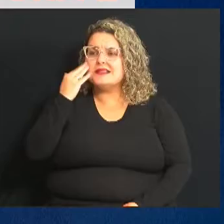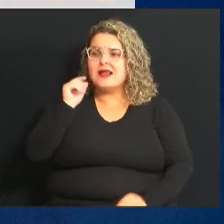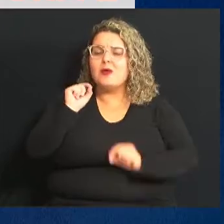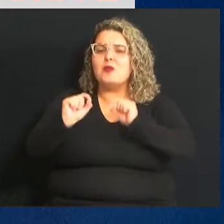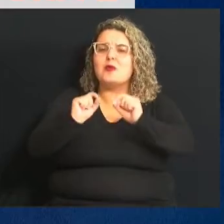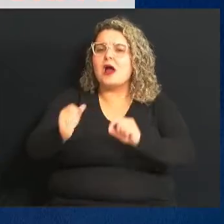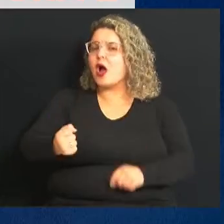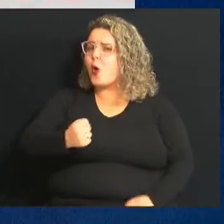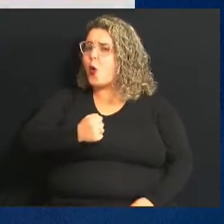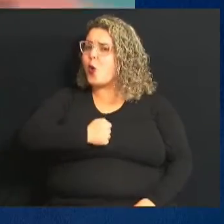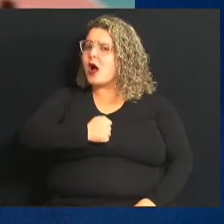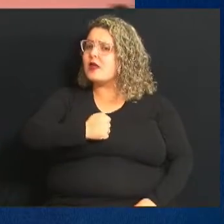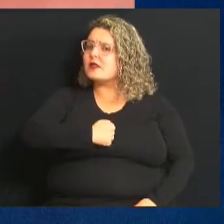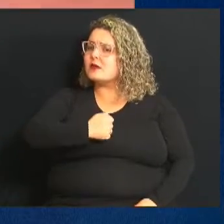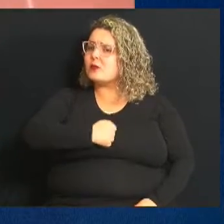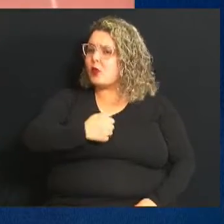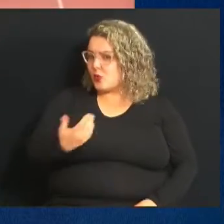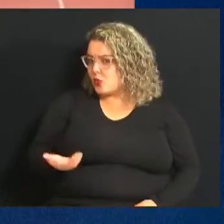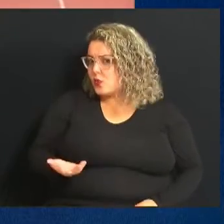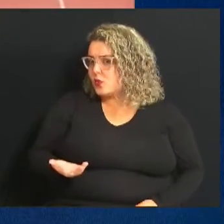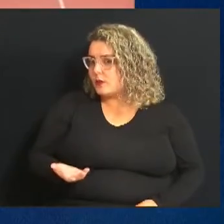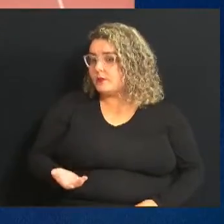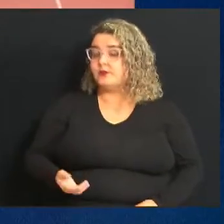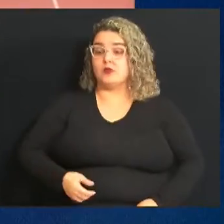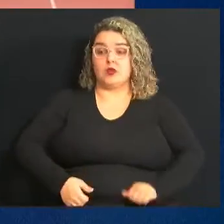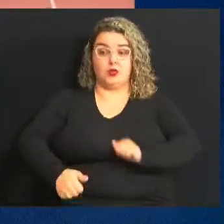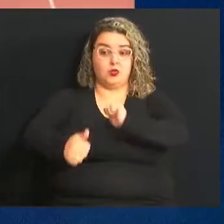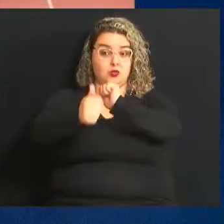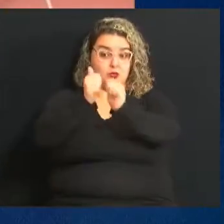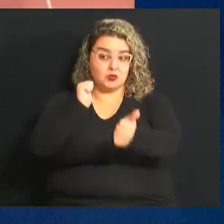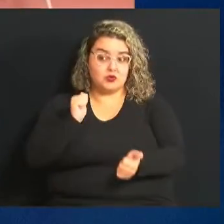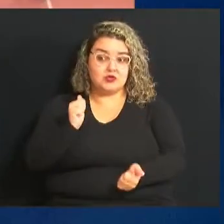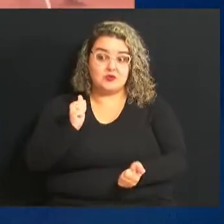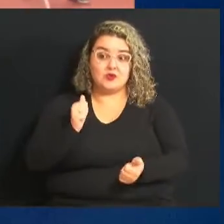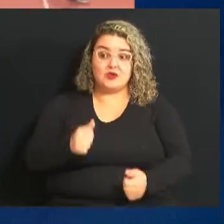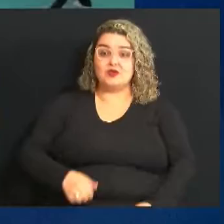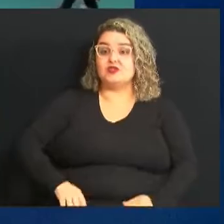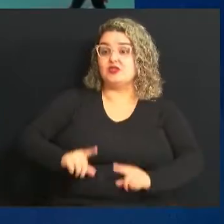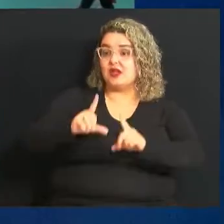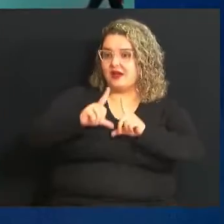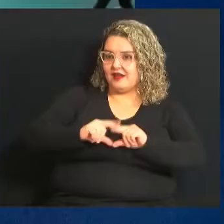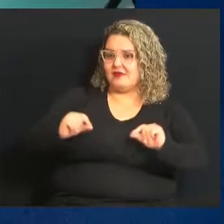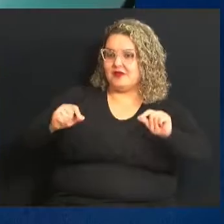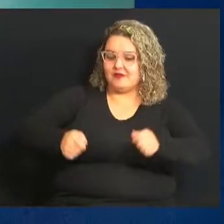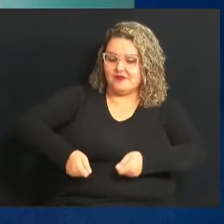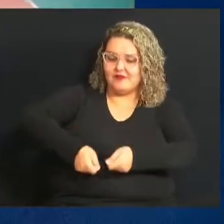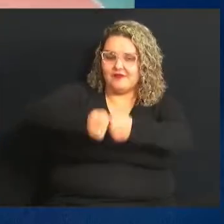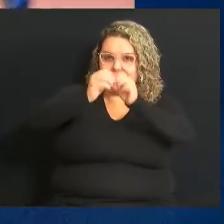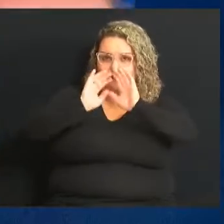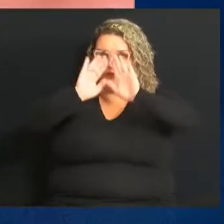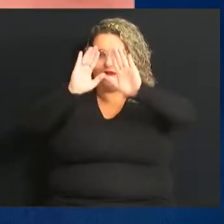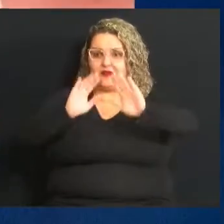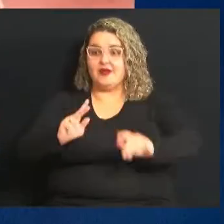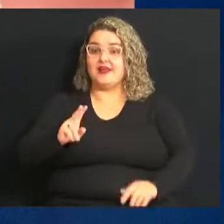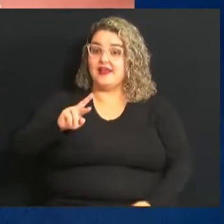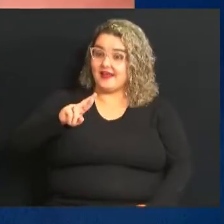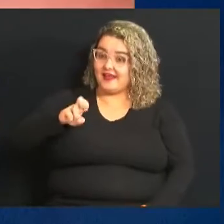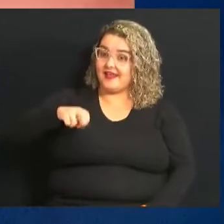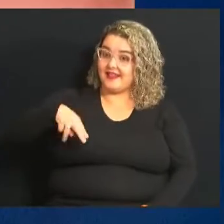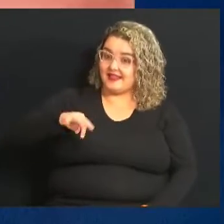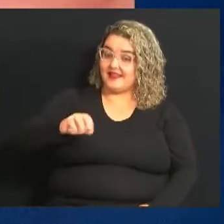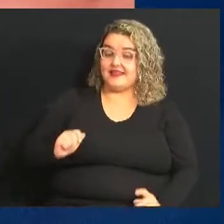um antropólogo? E no esporte, em Brasília, Vôlei Renata vence donos da casa